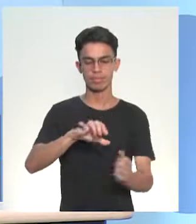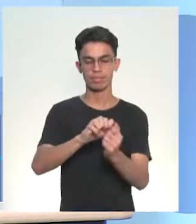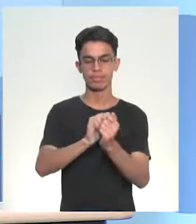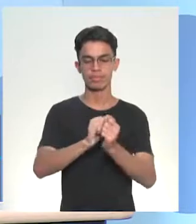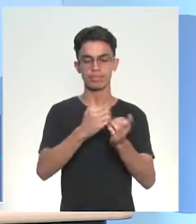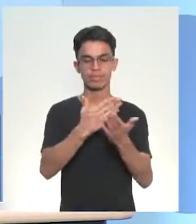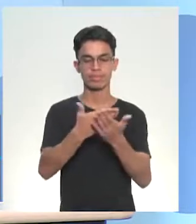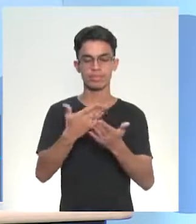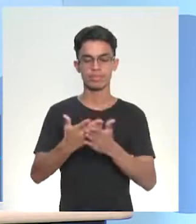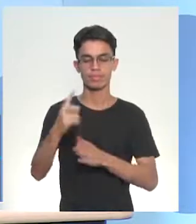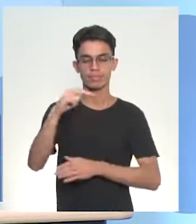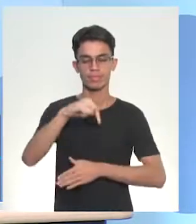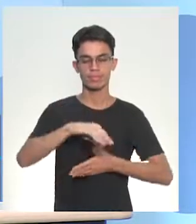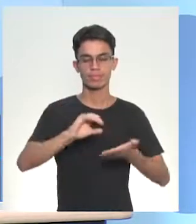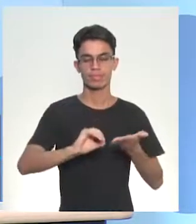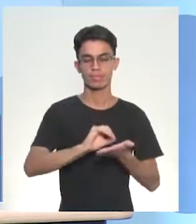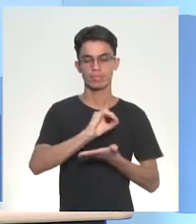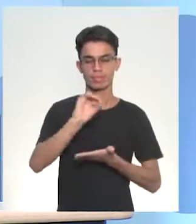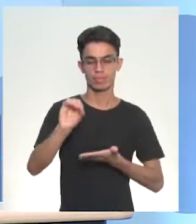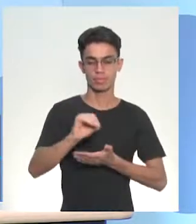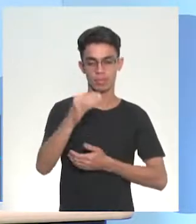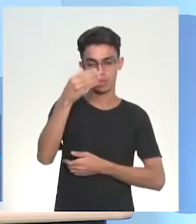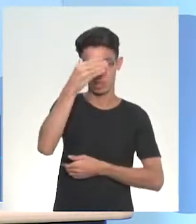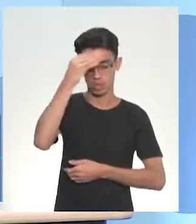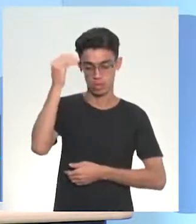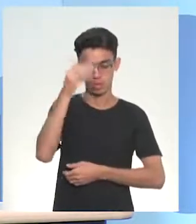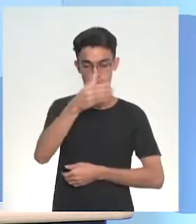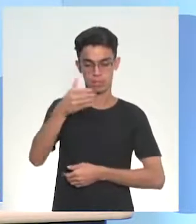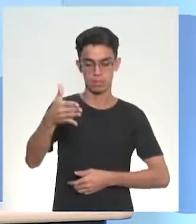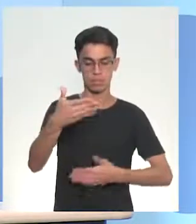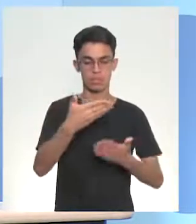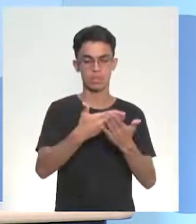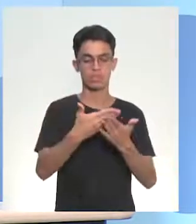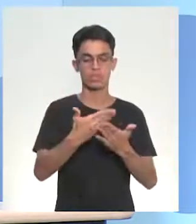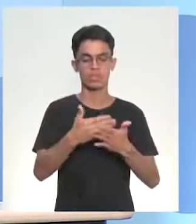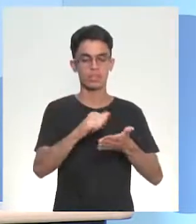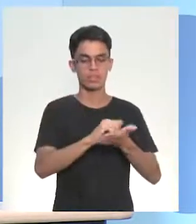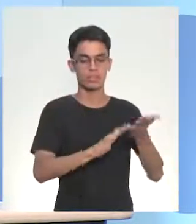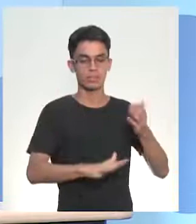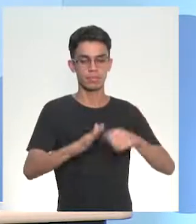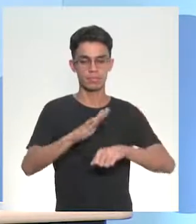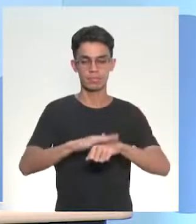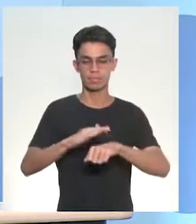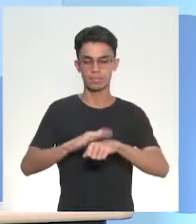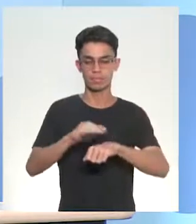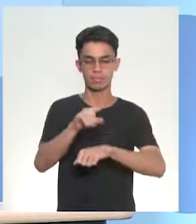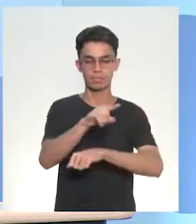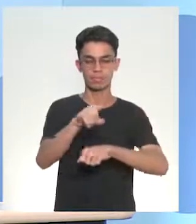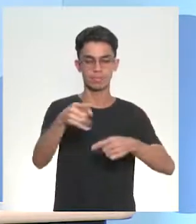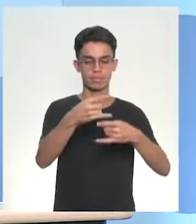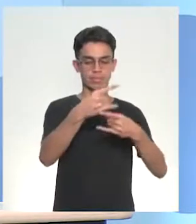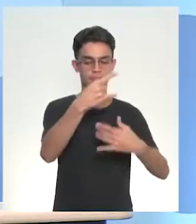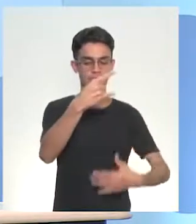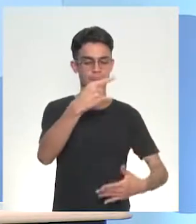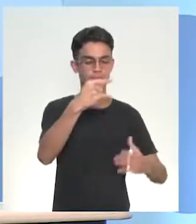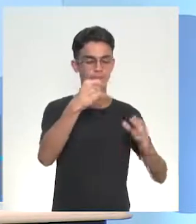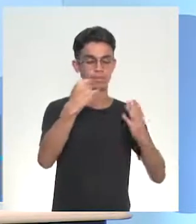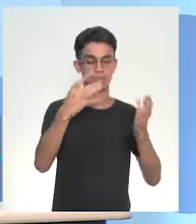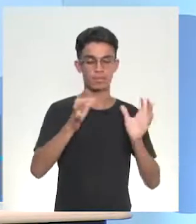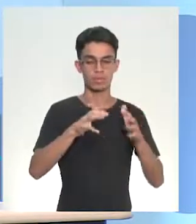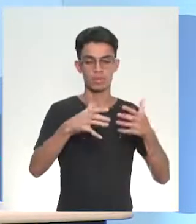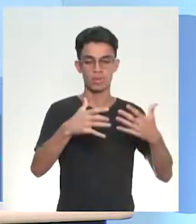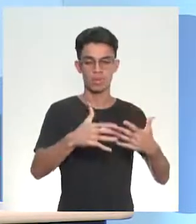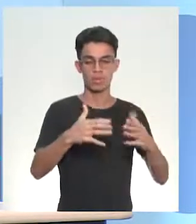nossas aulas aqui no Centro de Mídias. Então, não esqueçam de participar da aula, hein? Façam todas as atividades. E você que está aí no chat, entre no chat da sua